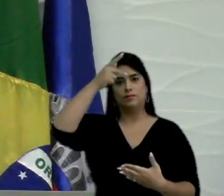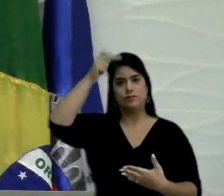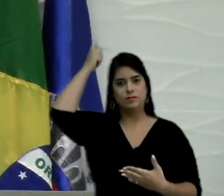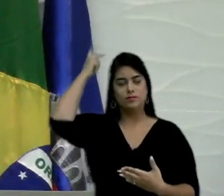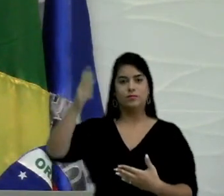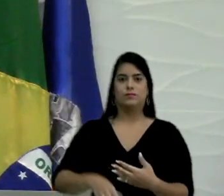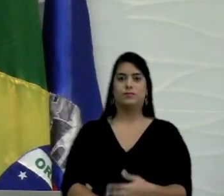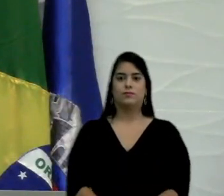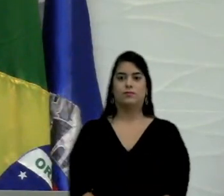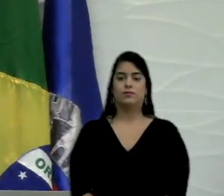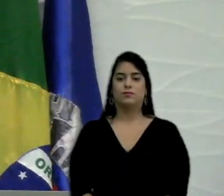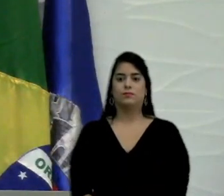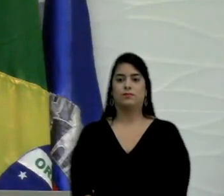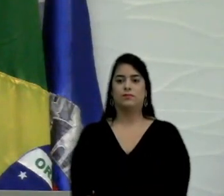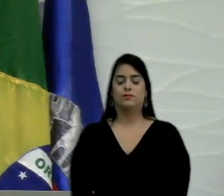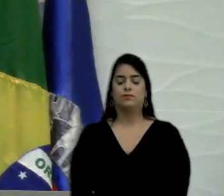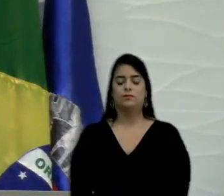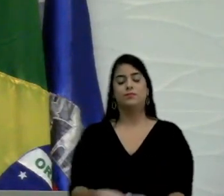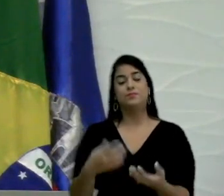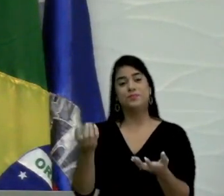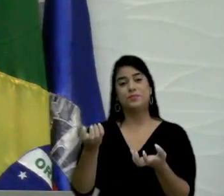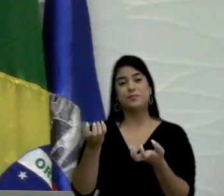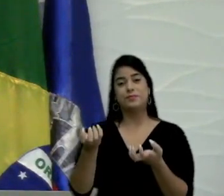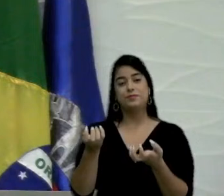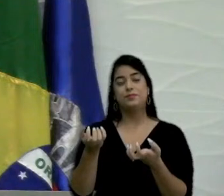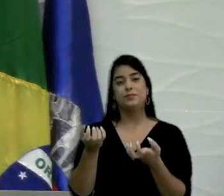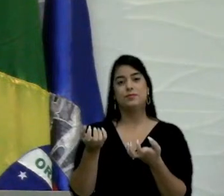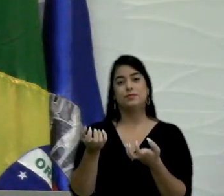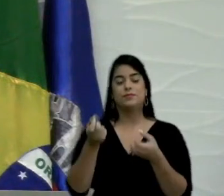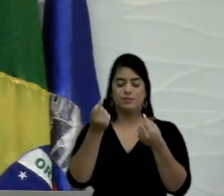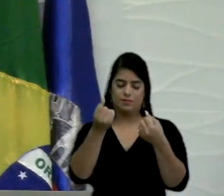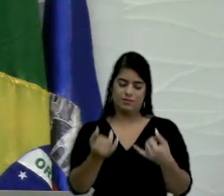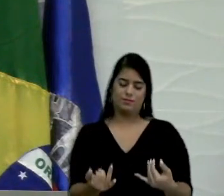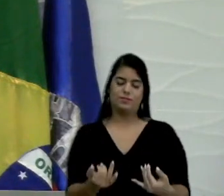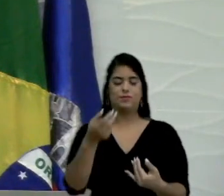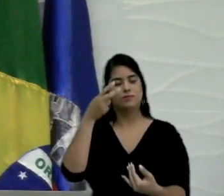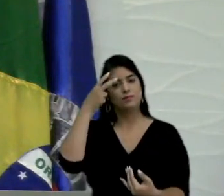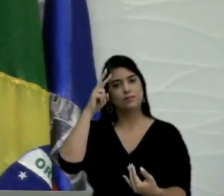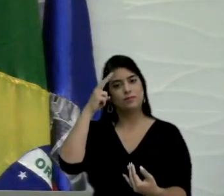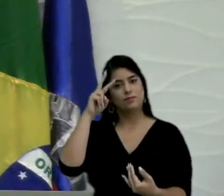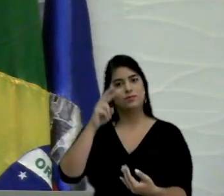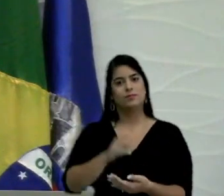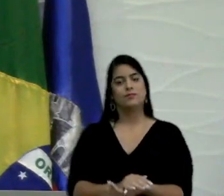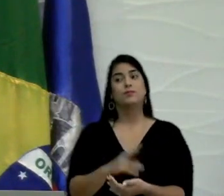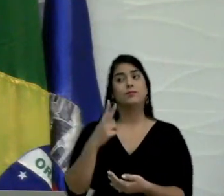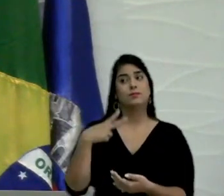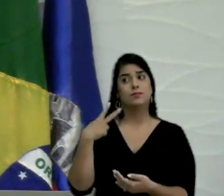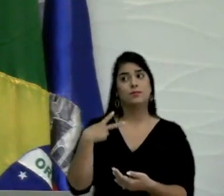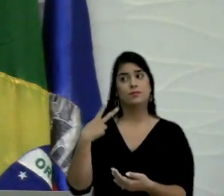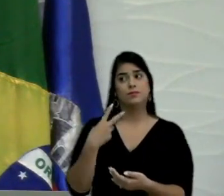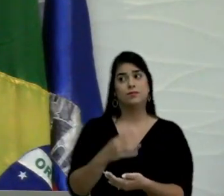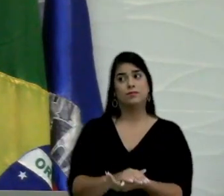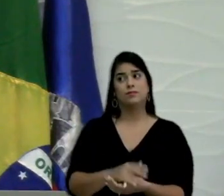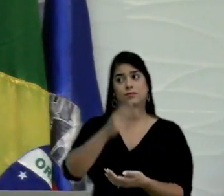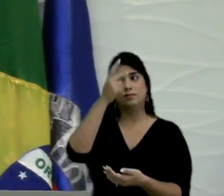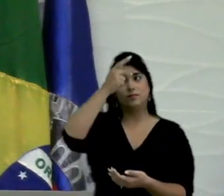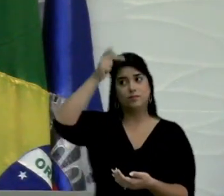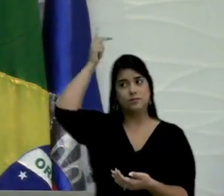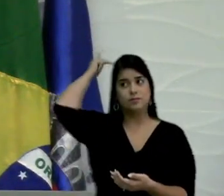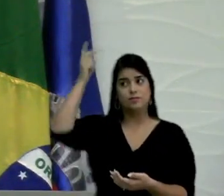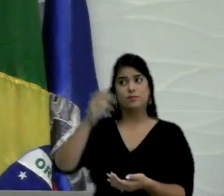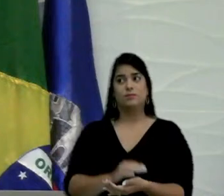Pacheco eu queria enfatizar e já lembrar ao Vereador Antônio Pacheco